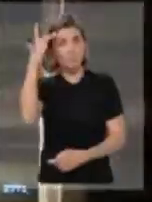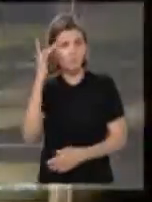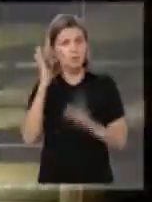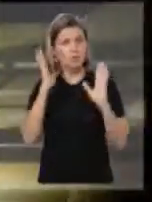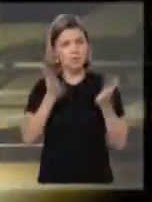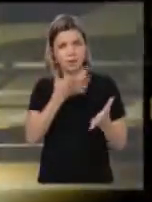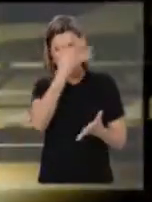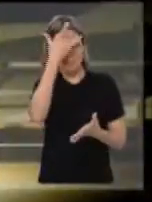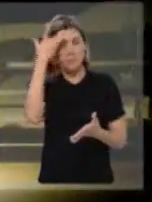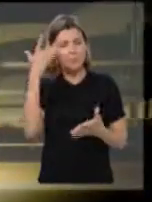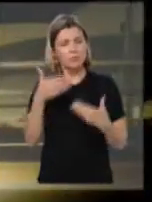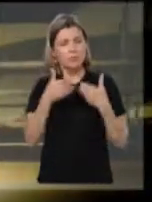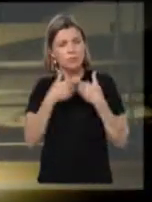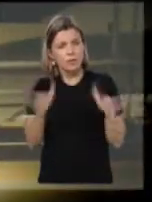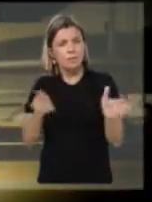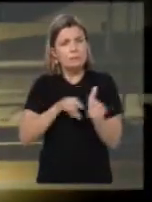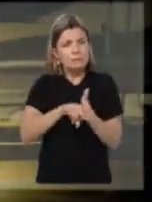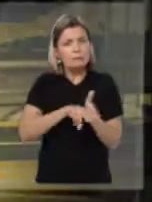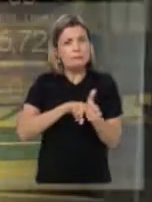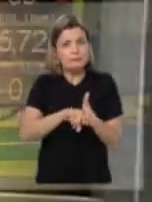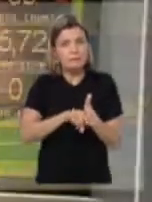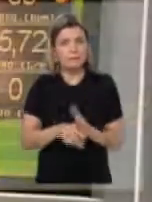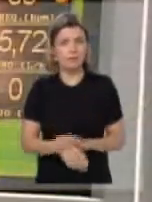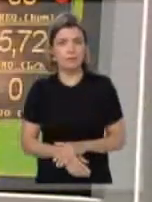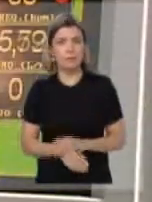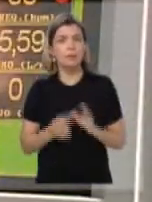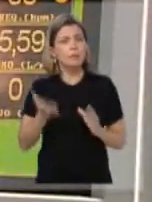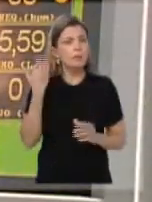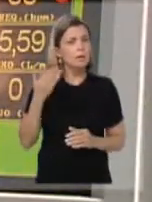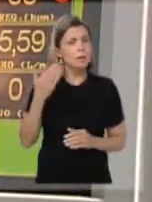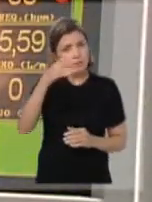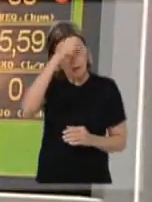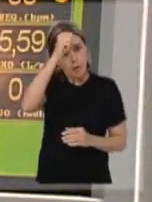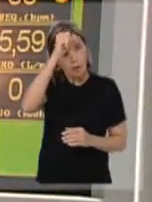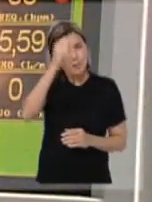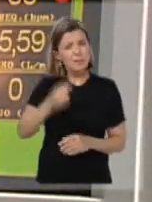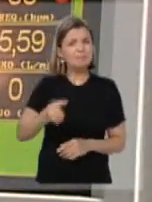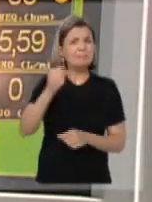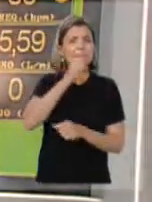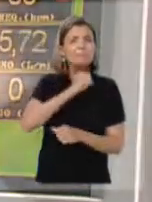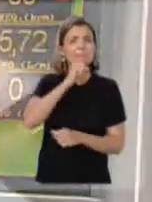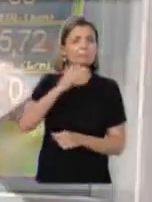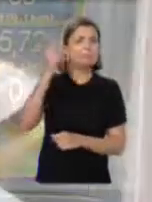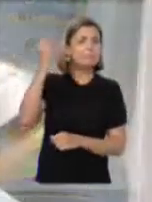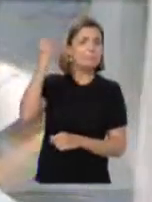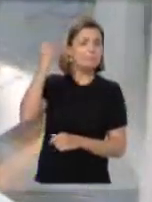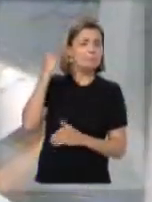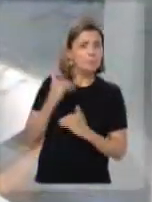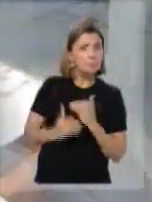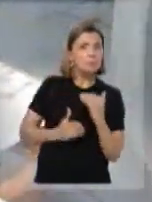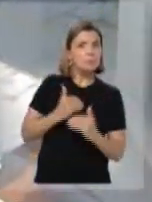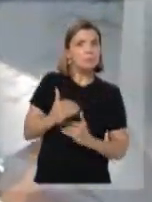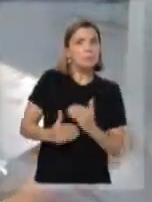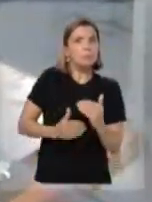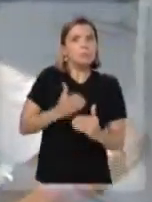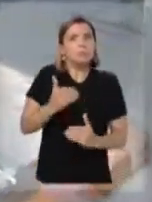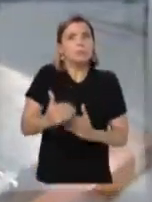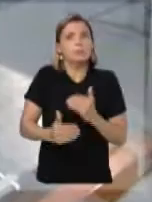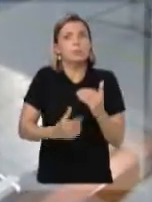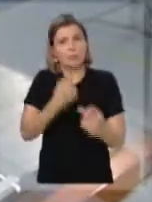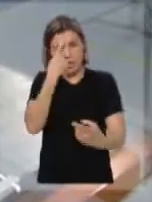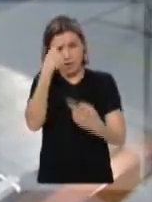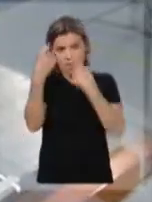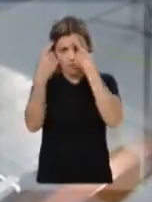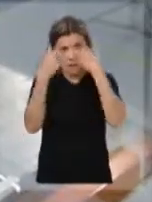sendo uma aposta a se pagar. Desde que aprendemos a criar as primeiras ferramentas, iniciamos também a saga de ampliar as